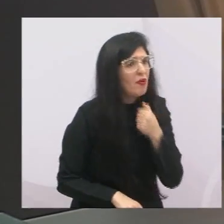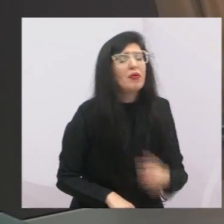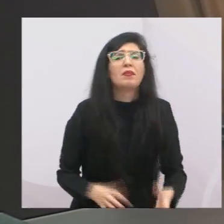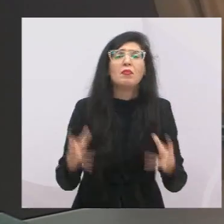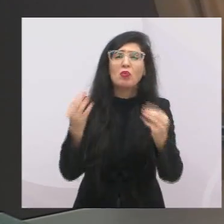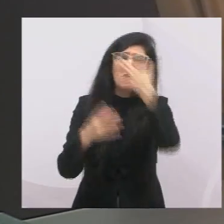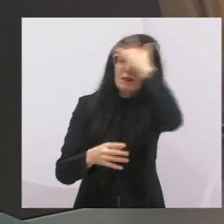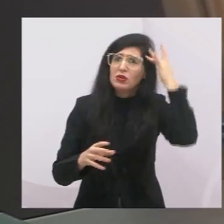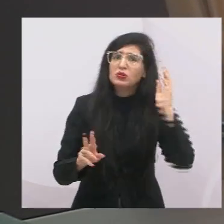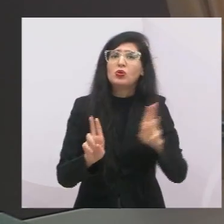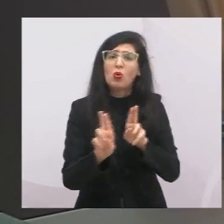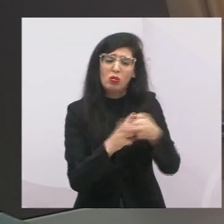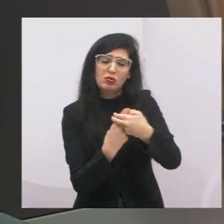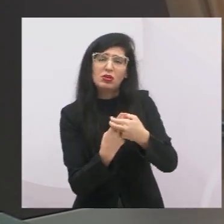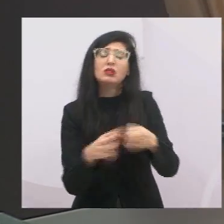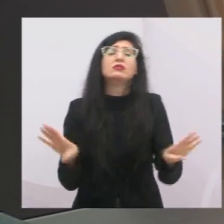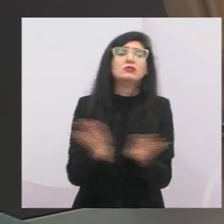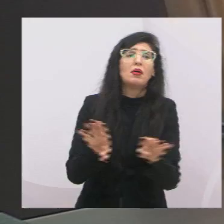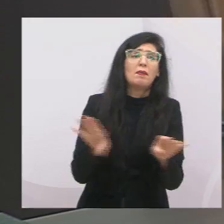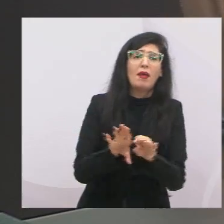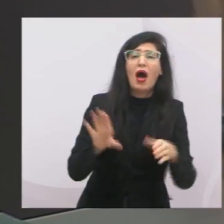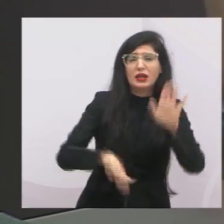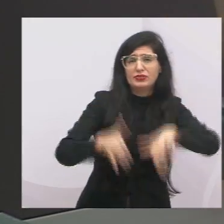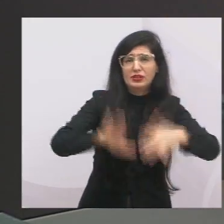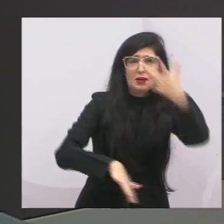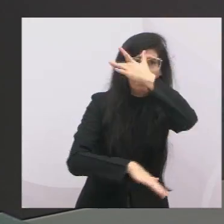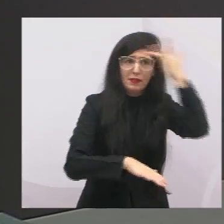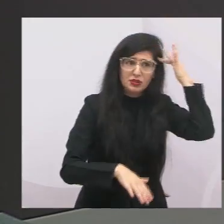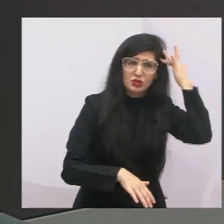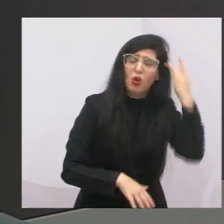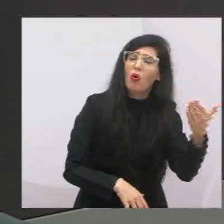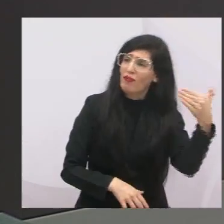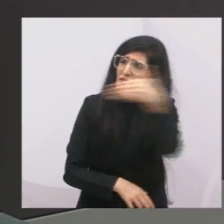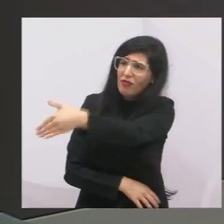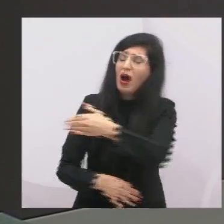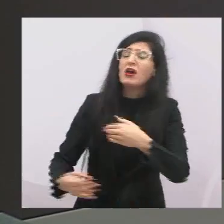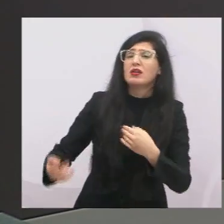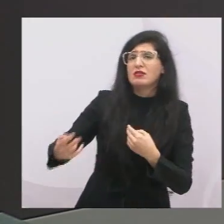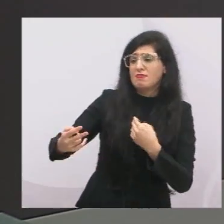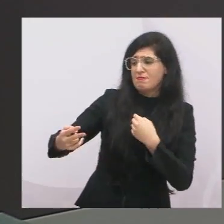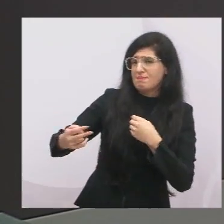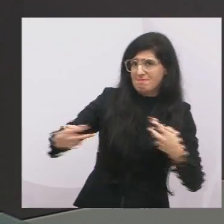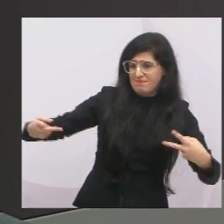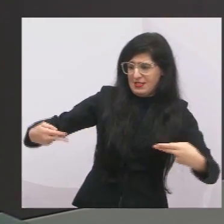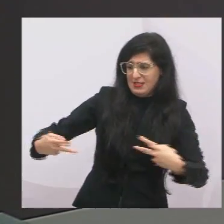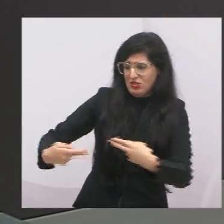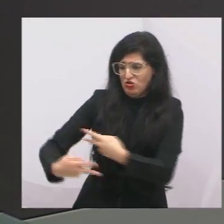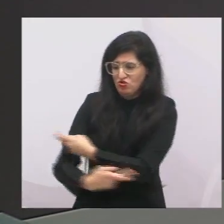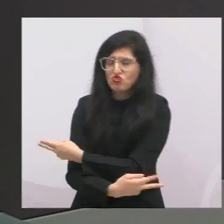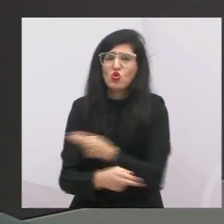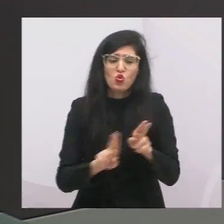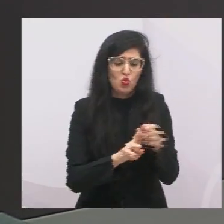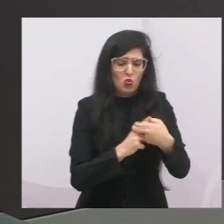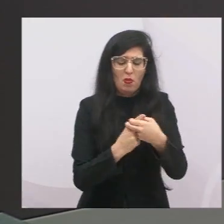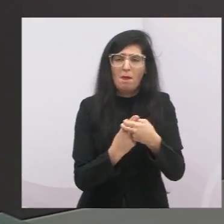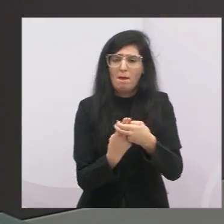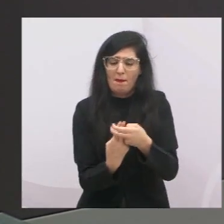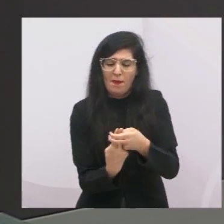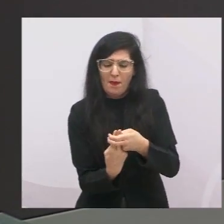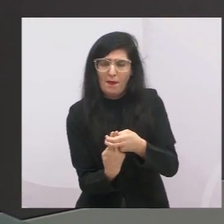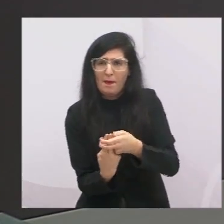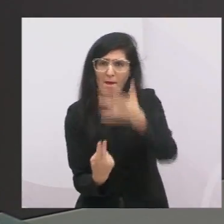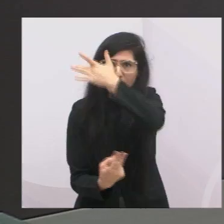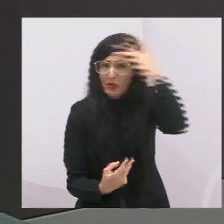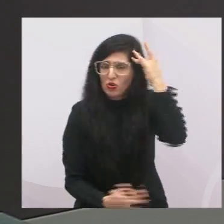hoje deixam de operar pelo IANSP e vão fazer a sua cirurgia pelo SUS. Eu, como médico ginecologista obstetra que opero o SUS na